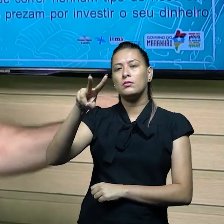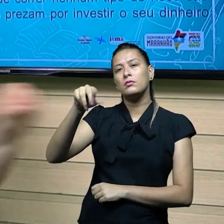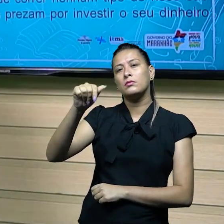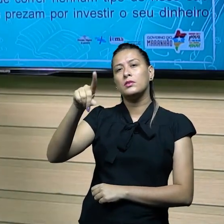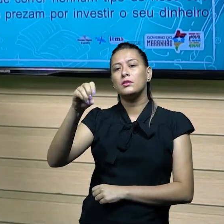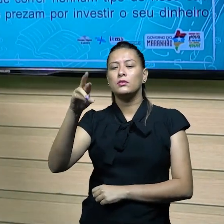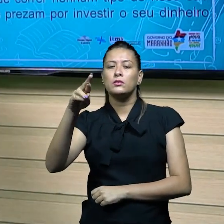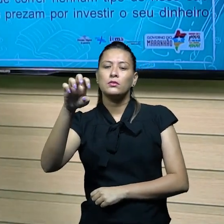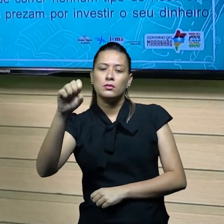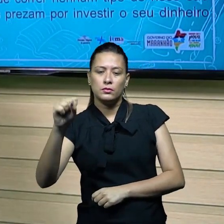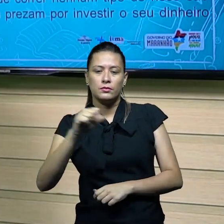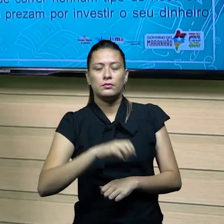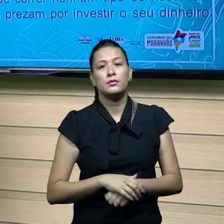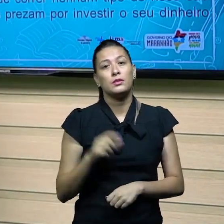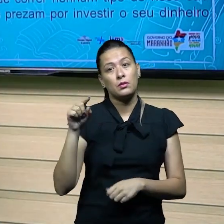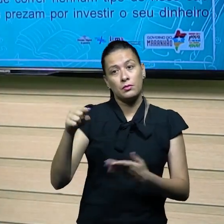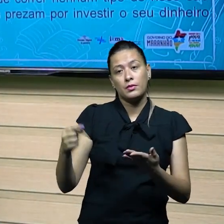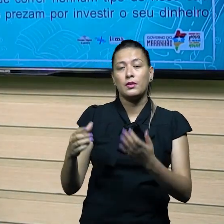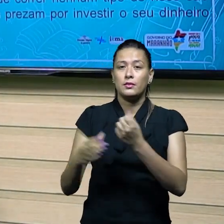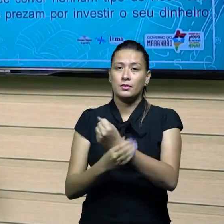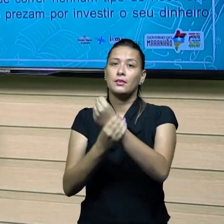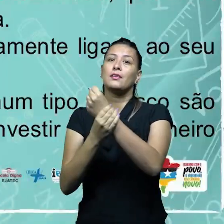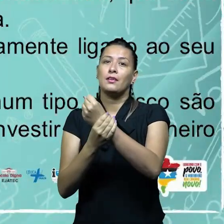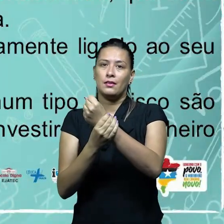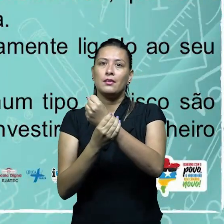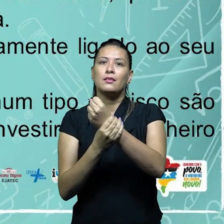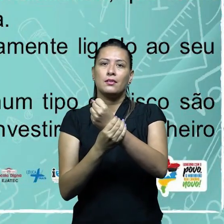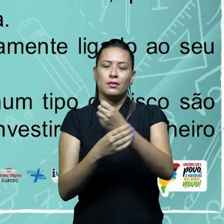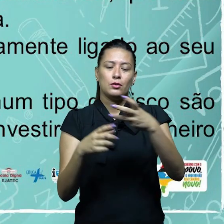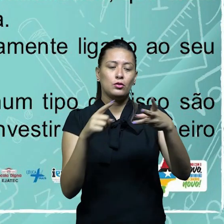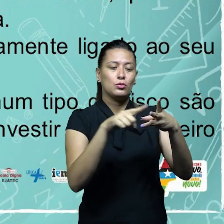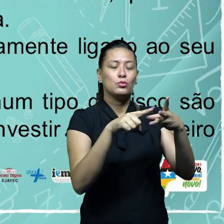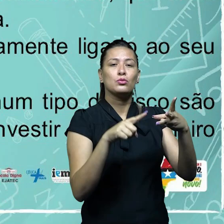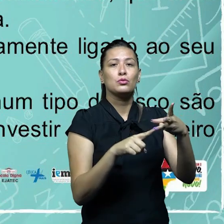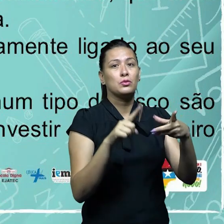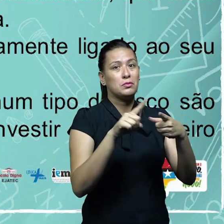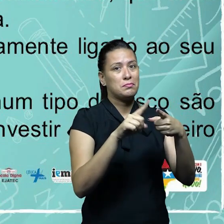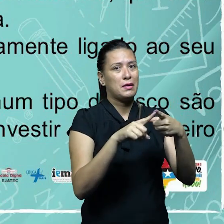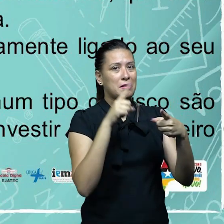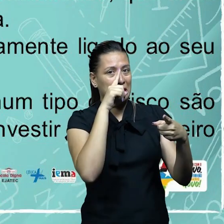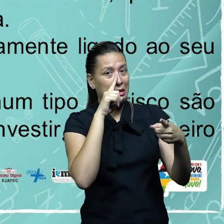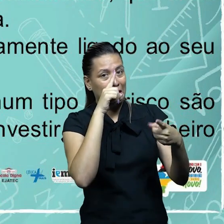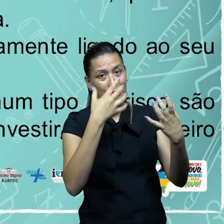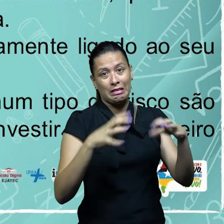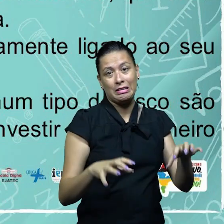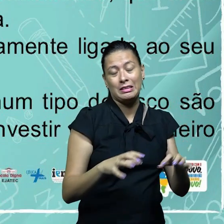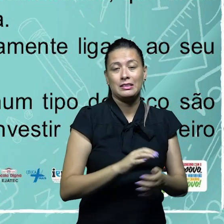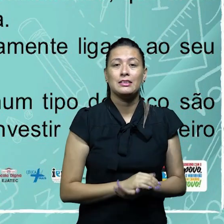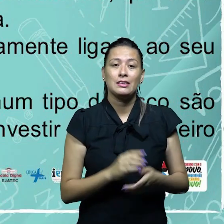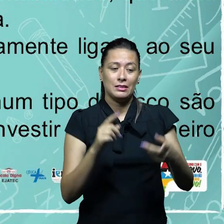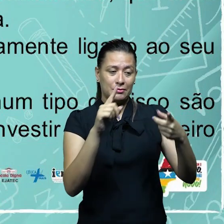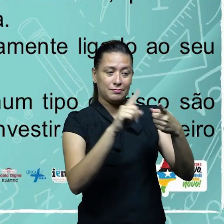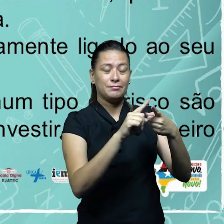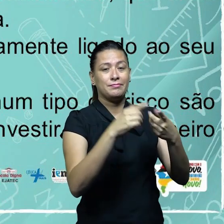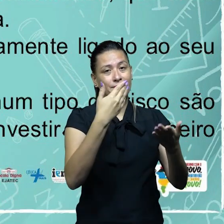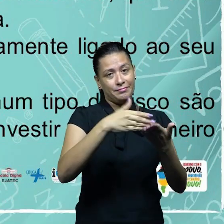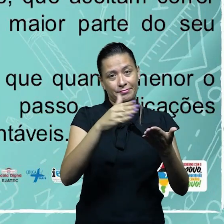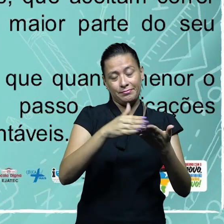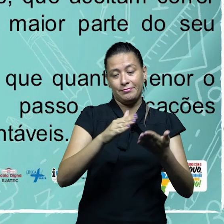tríade o risco, tá? Ou seja, mas qual é o porém, tá? Pois prezam por investir o seu dinheiro em aplicações que sejam mais seguras,